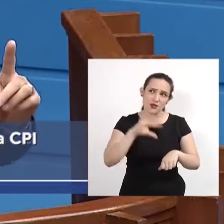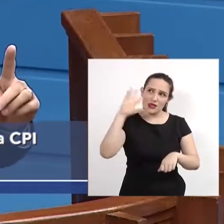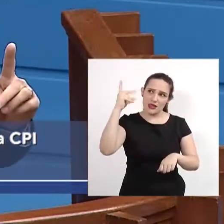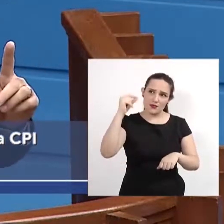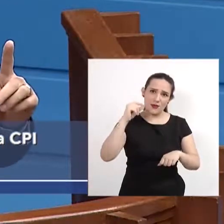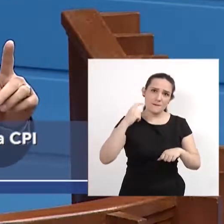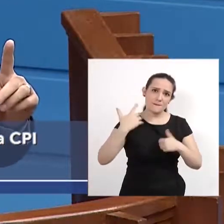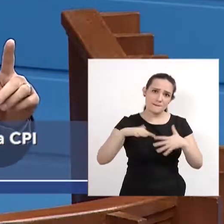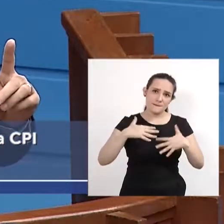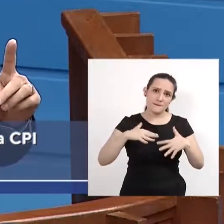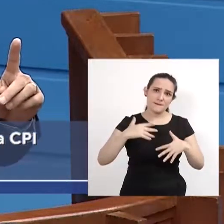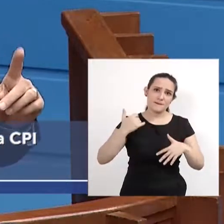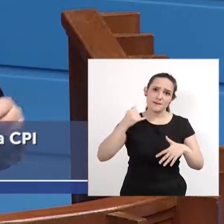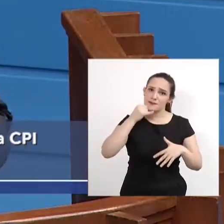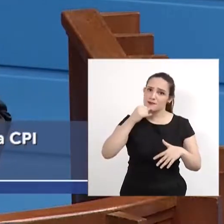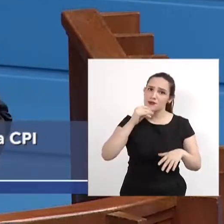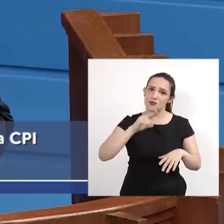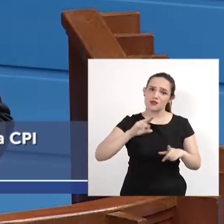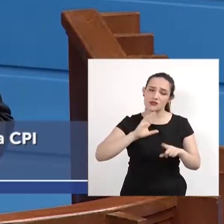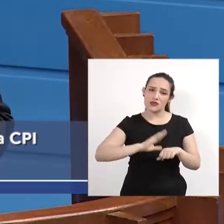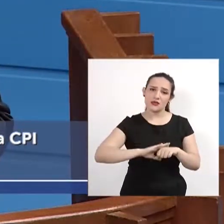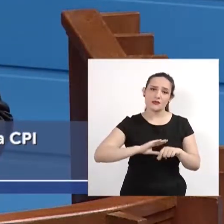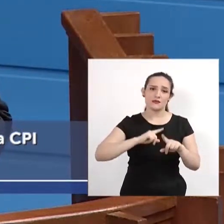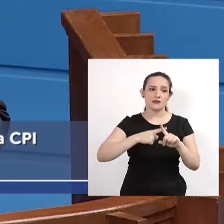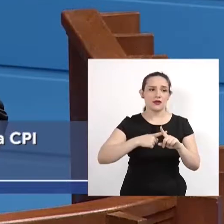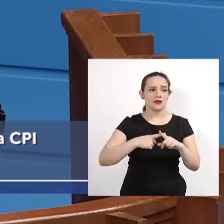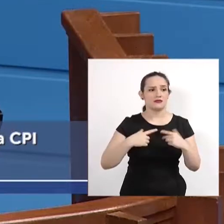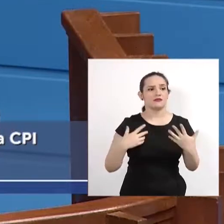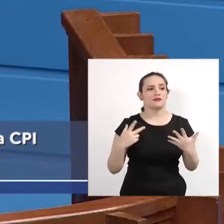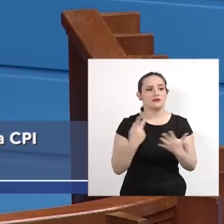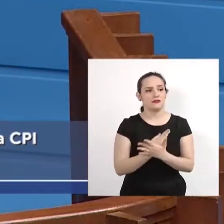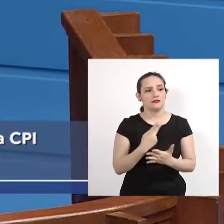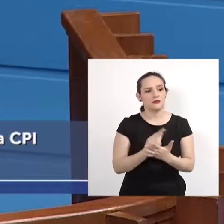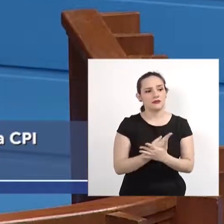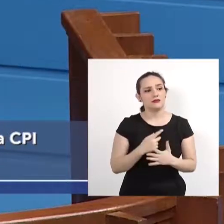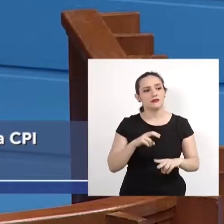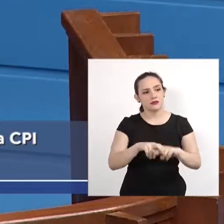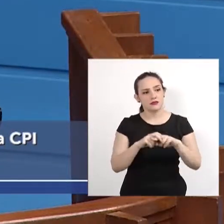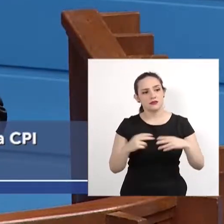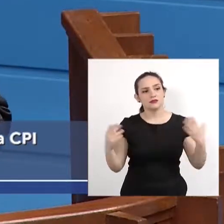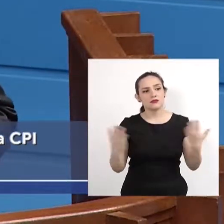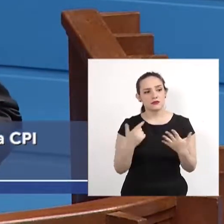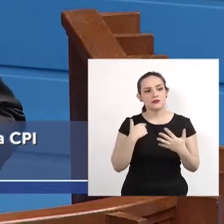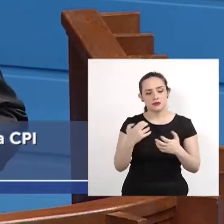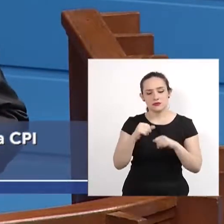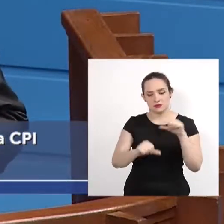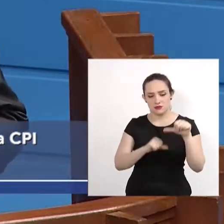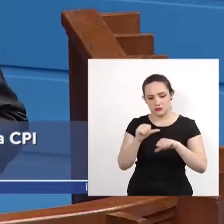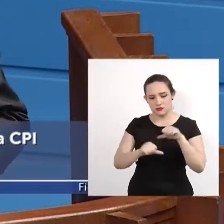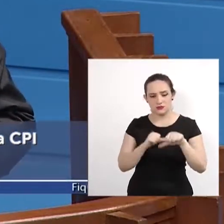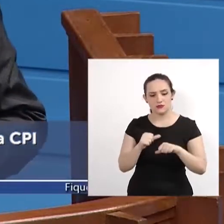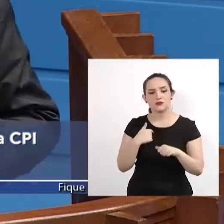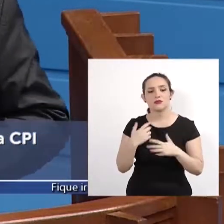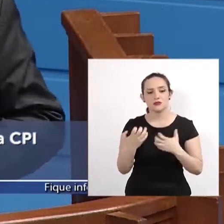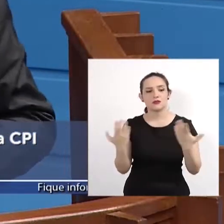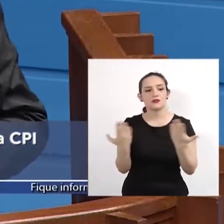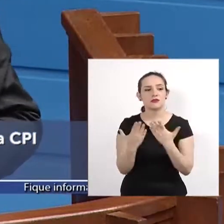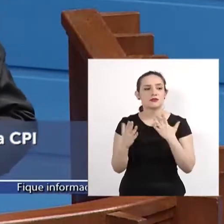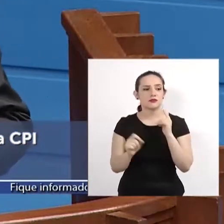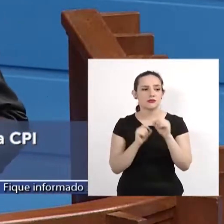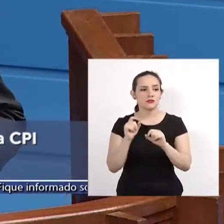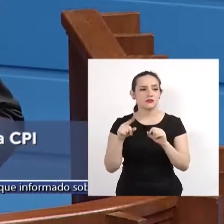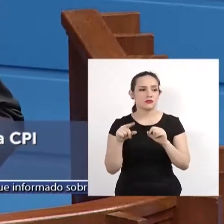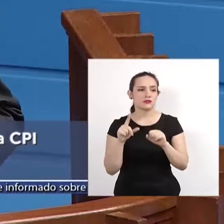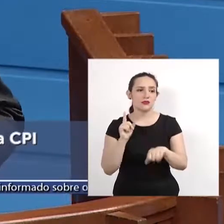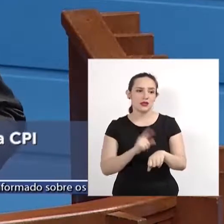Então, nós precisamos corrigir isso. E vou propor, com um projeto de lei, essa modificação para diminuir esse